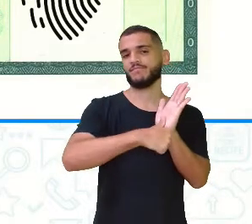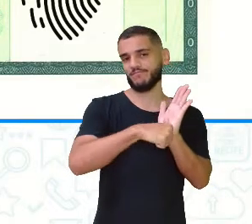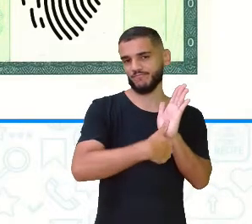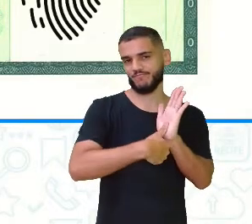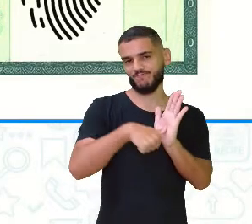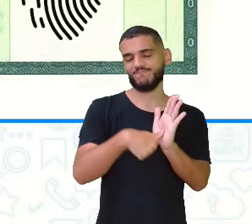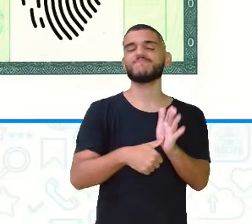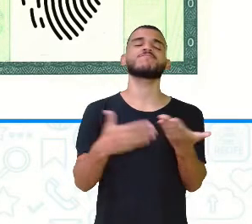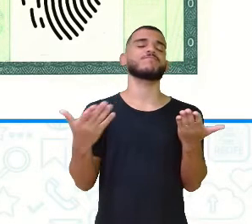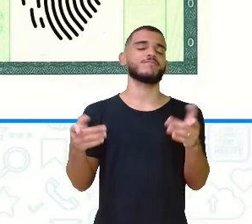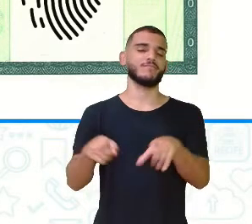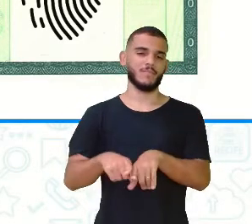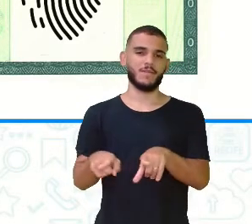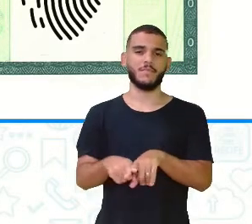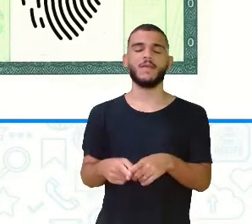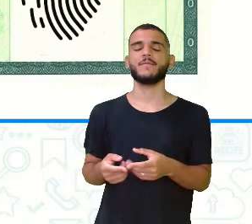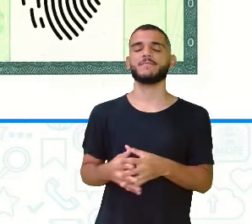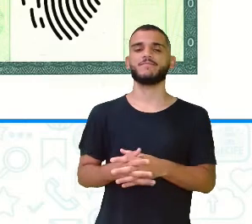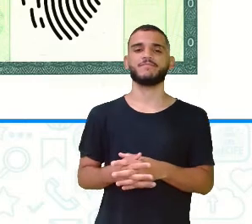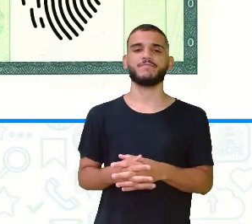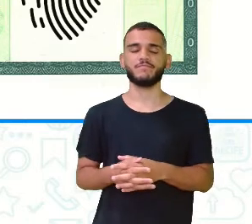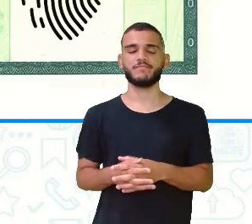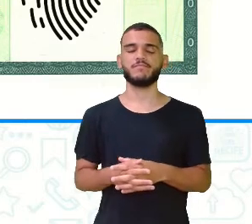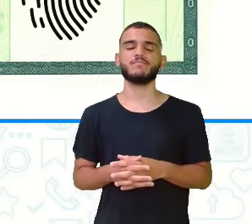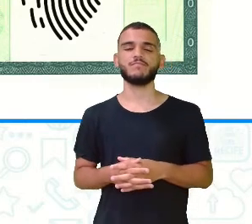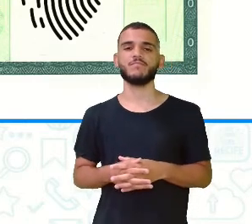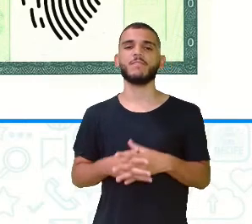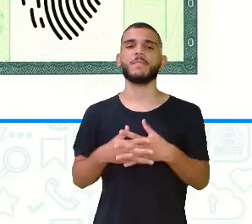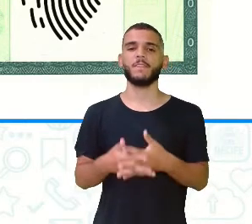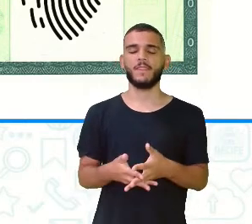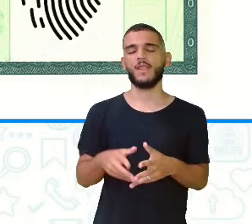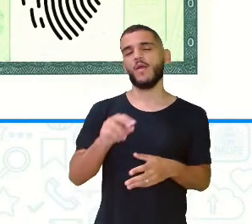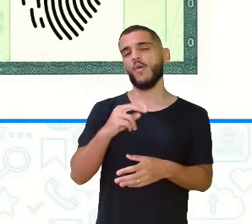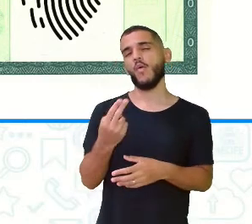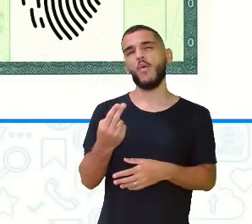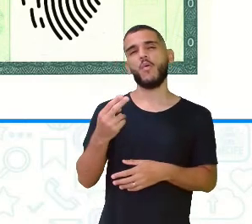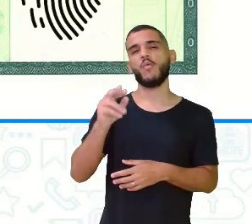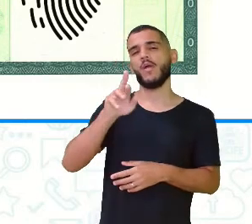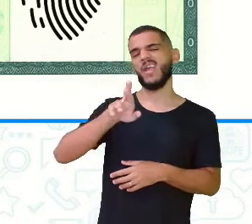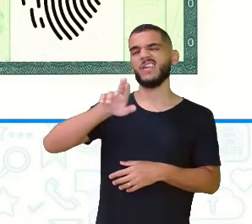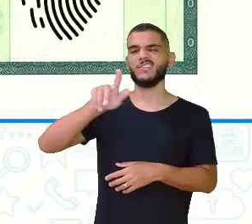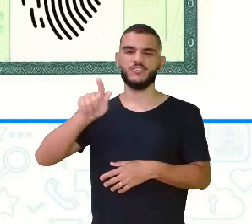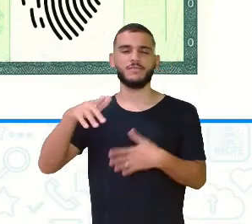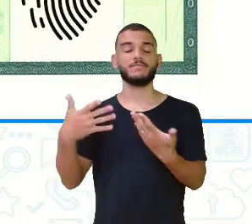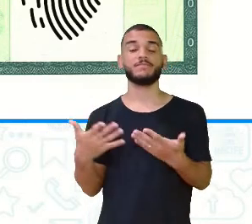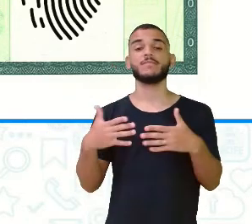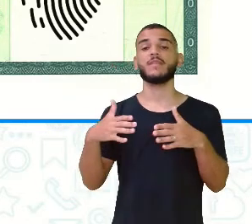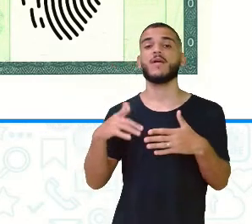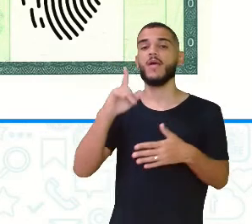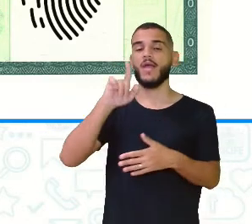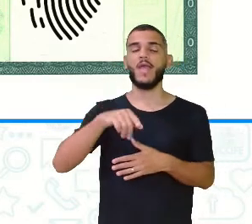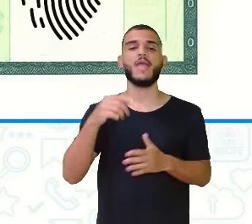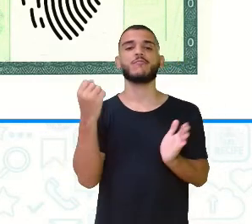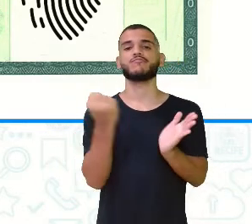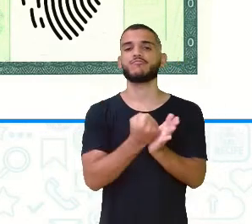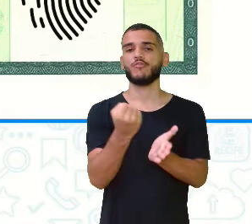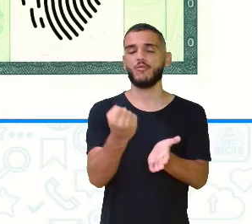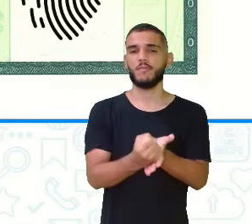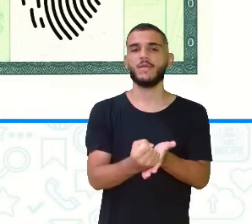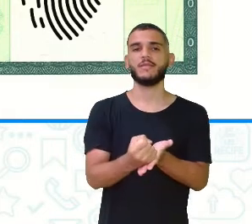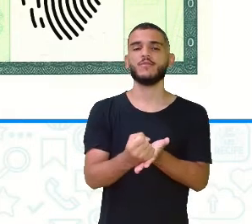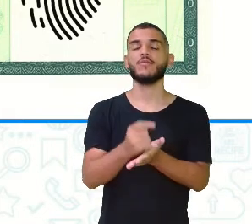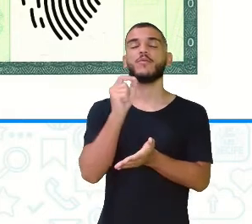carteira de identidade, ou RG, como a gente conhece, né, que é o Registro Geral. É um documento de identificação